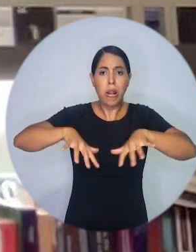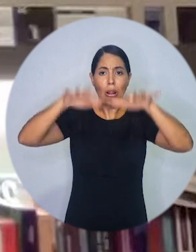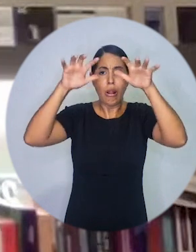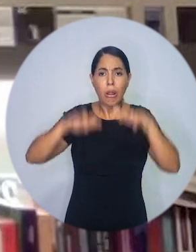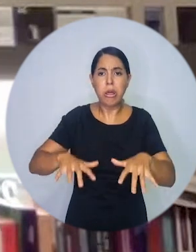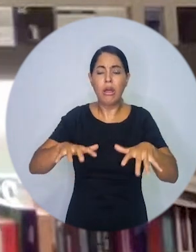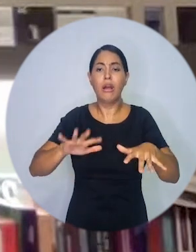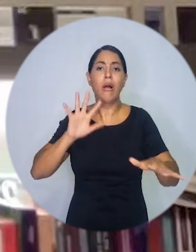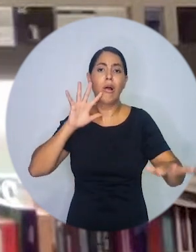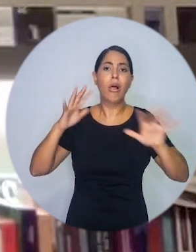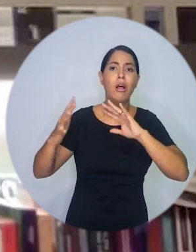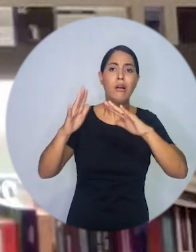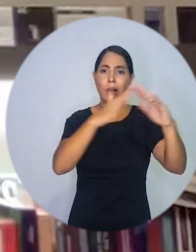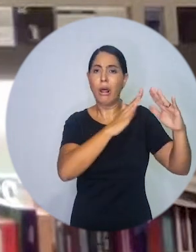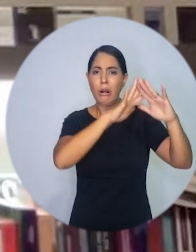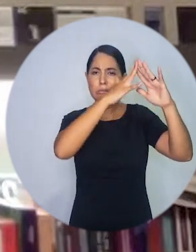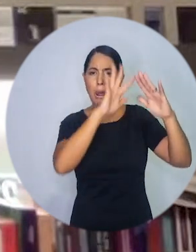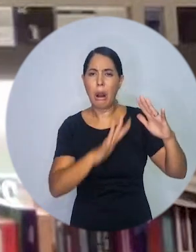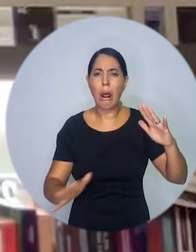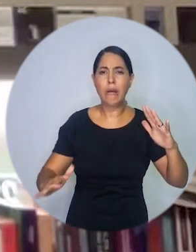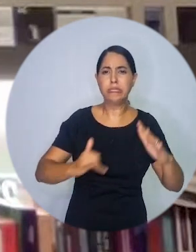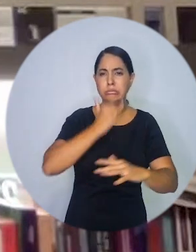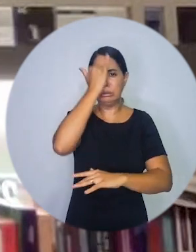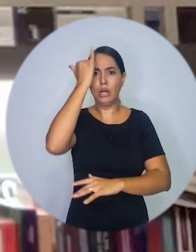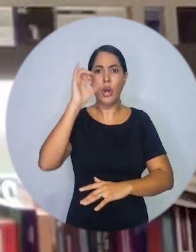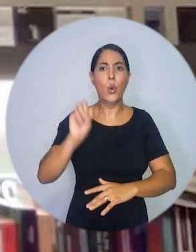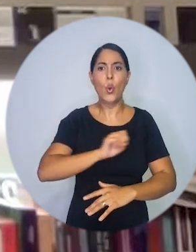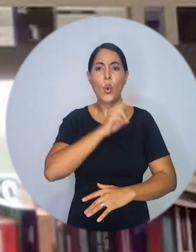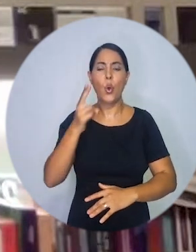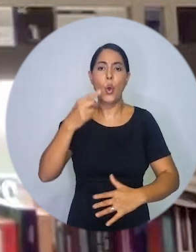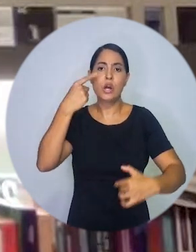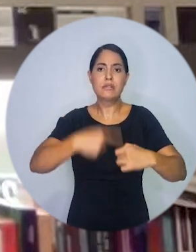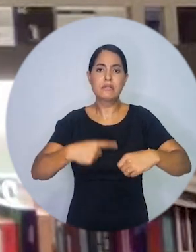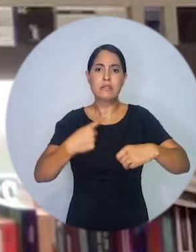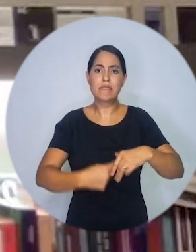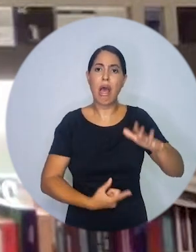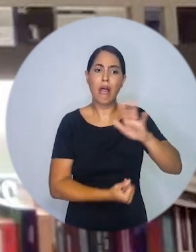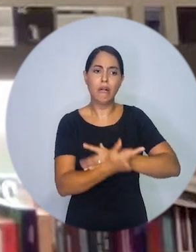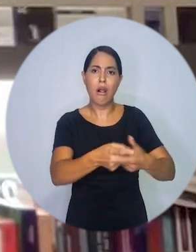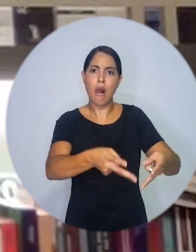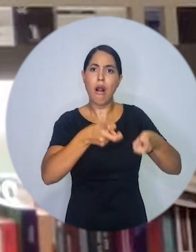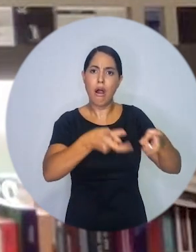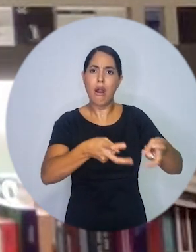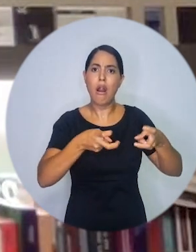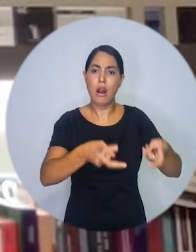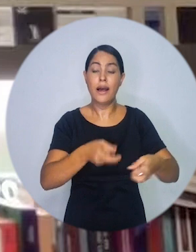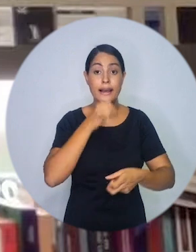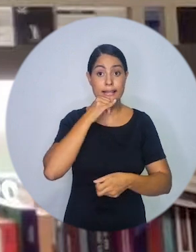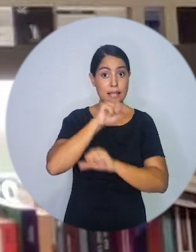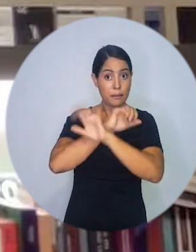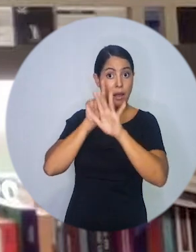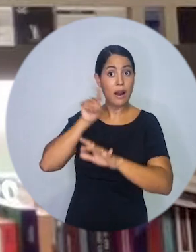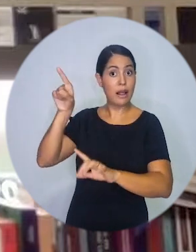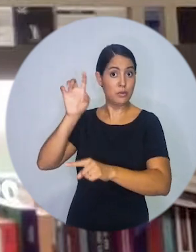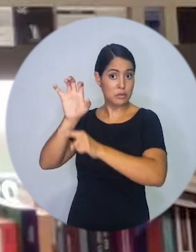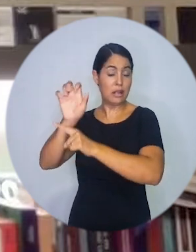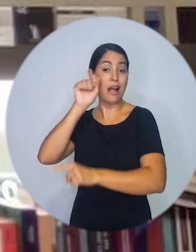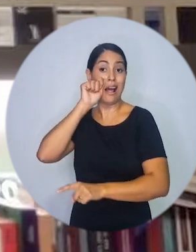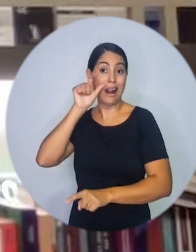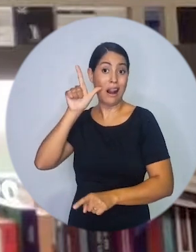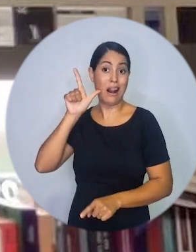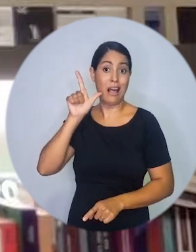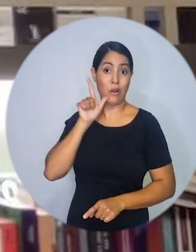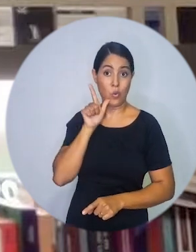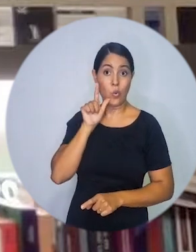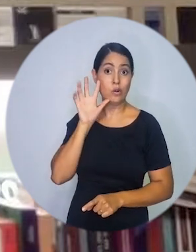que causa, né? Seja com a exploração de recursos nas cidades. Ali em Alagoas, eu ouso